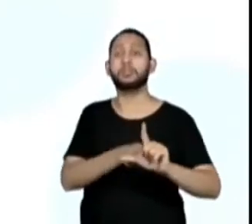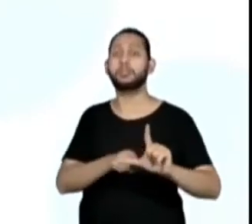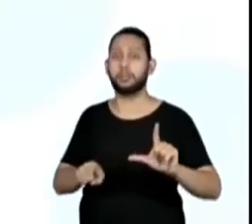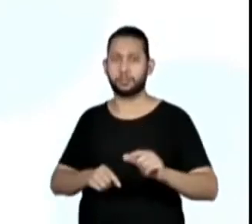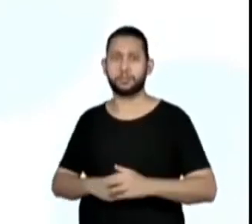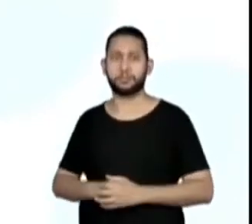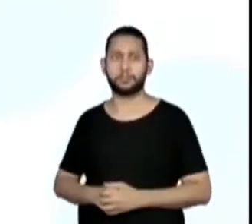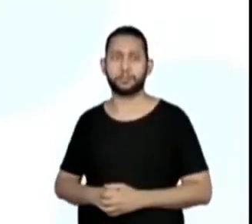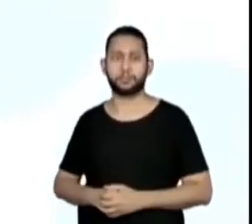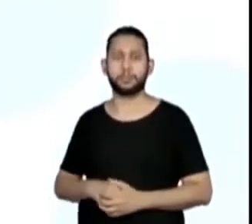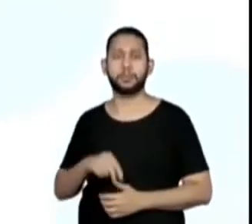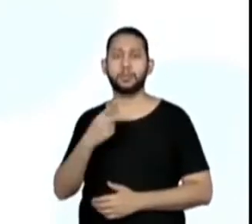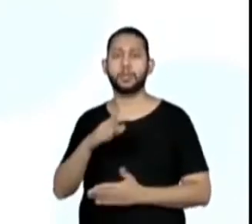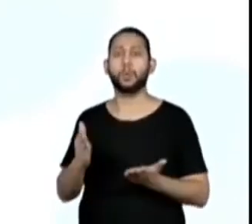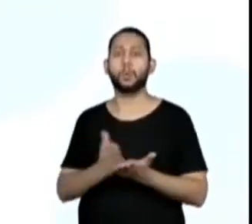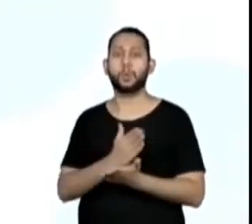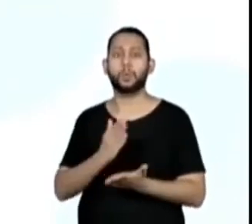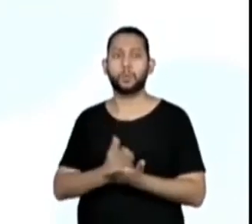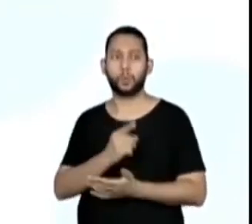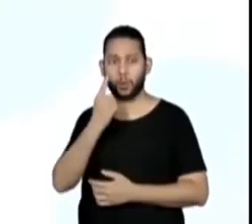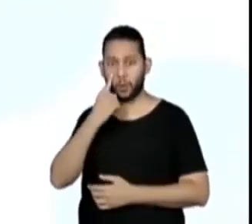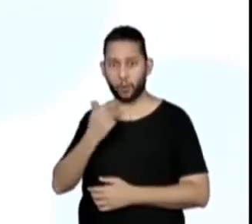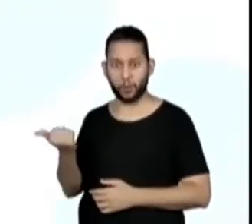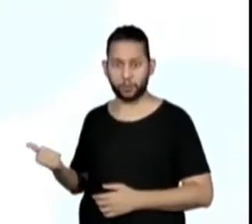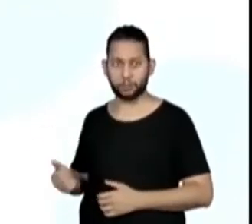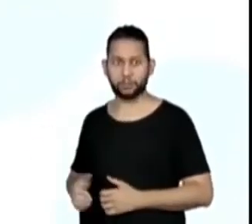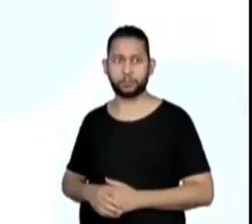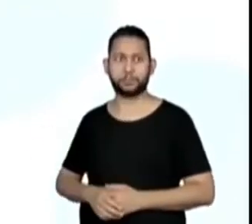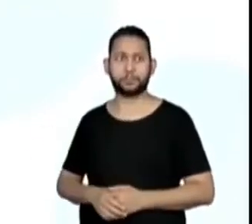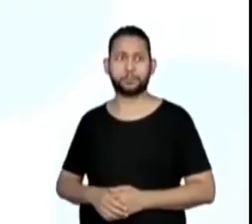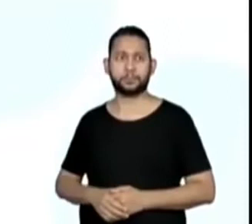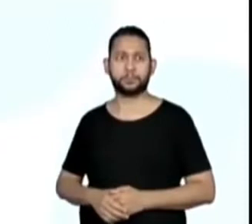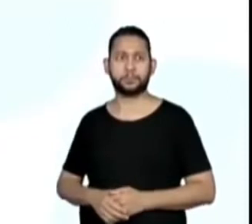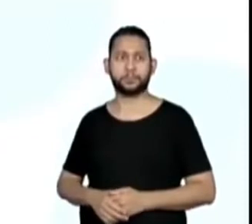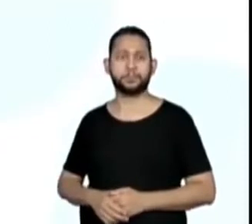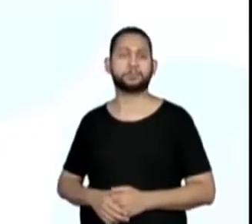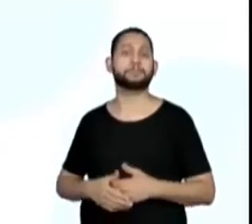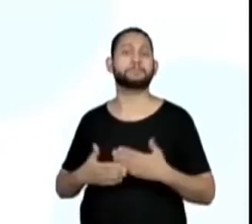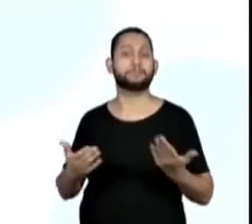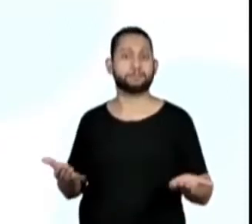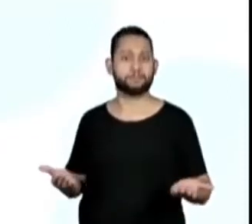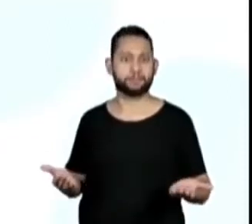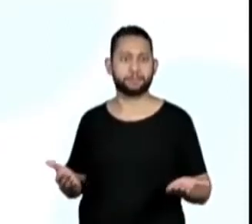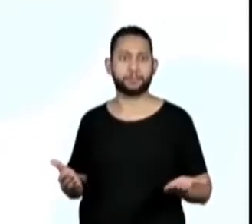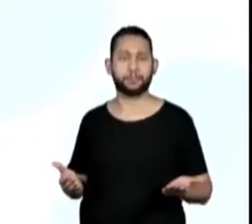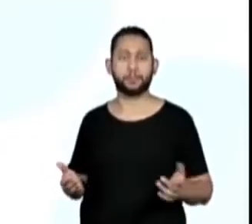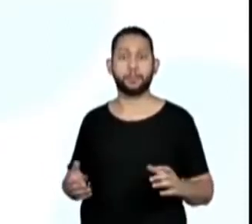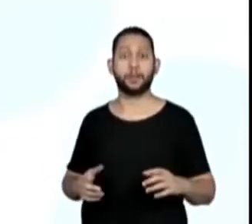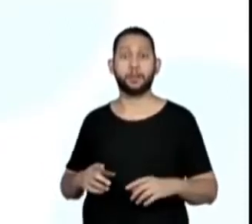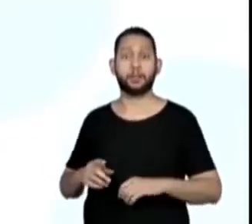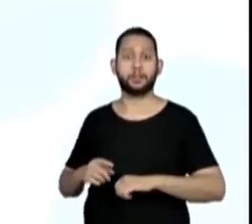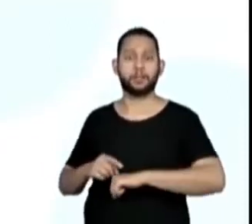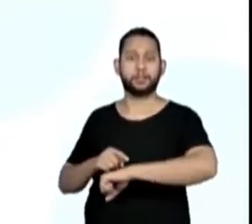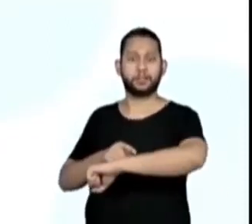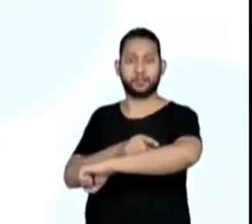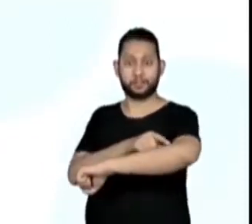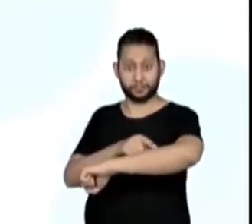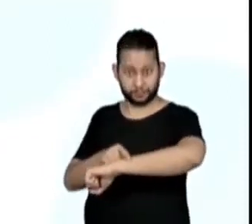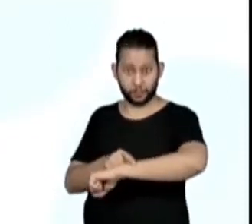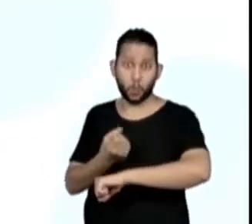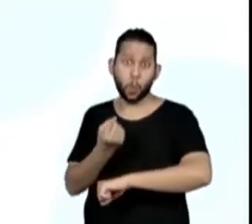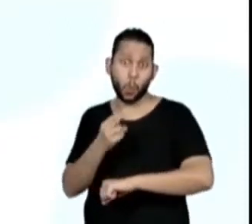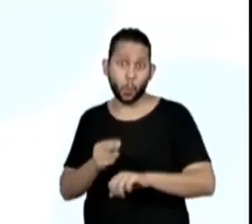ó. Aí eu mostro passo a passo. Primeiro de tudo, turma, com o auxílio do objeto de formato